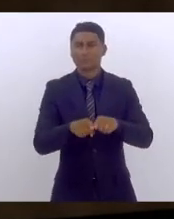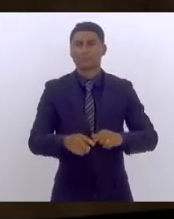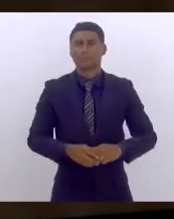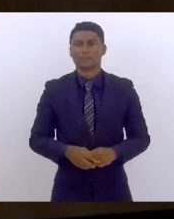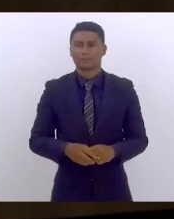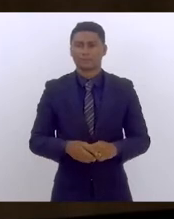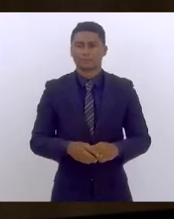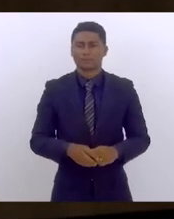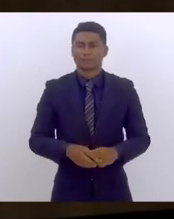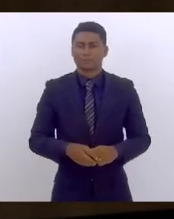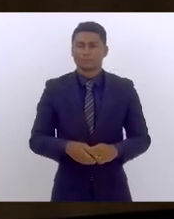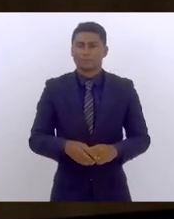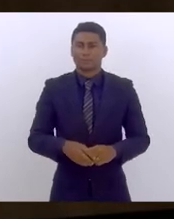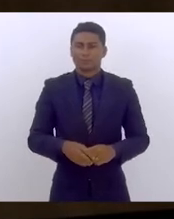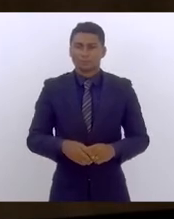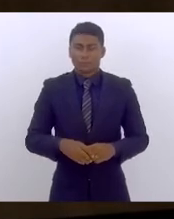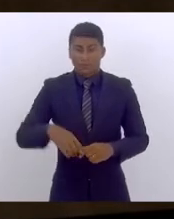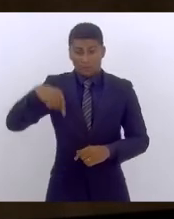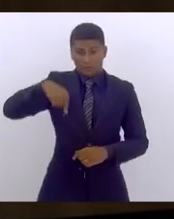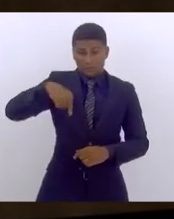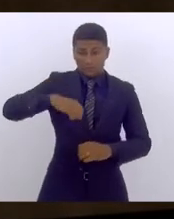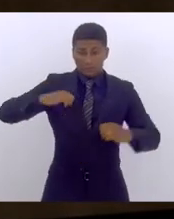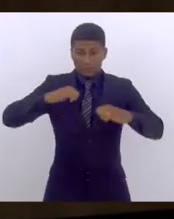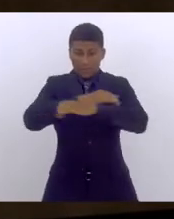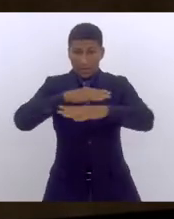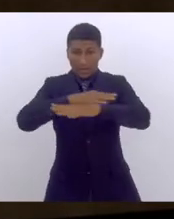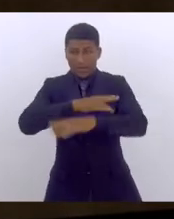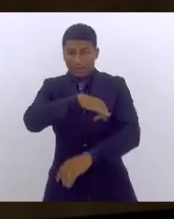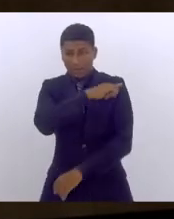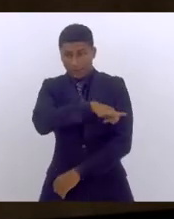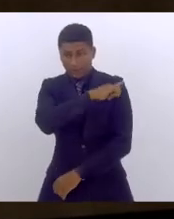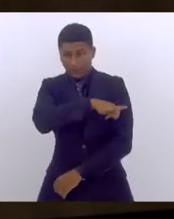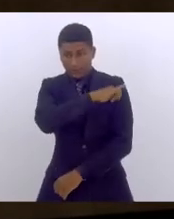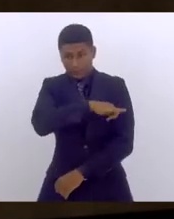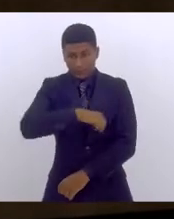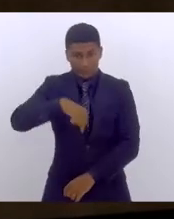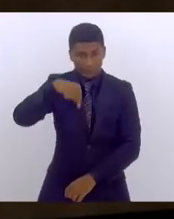tudo indica que o município do Rio de Janeiro está